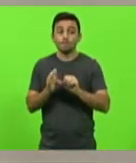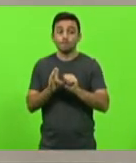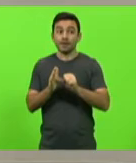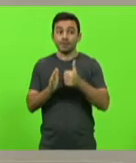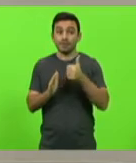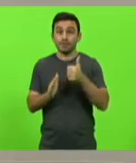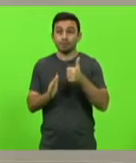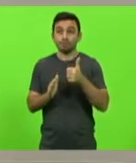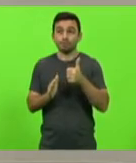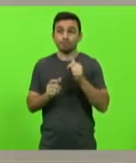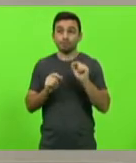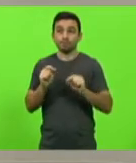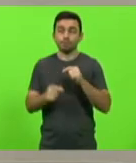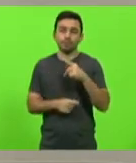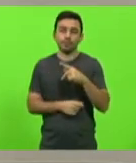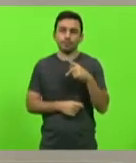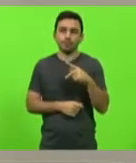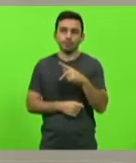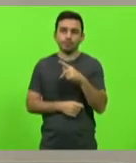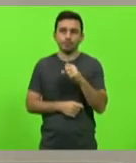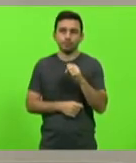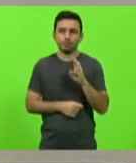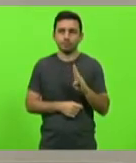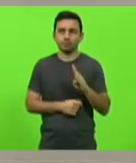é PP-PSB.